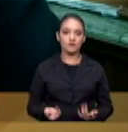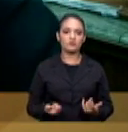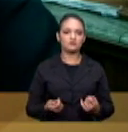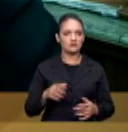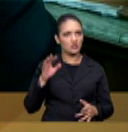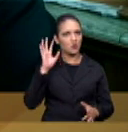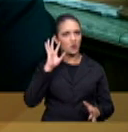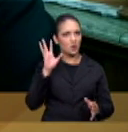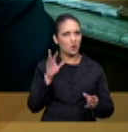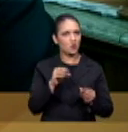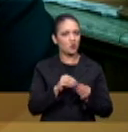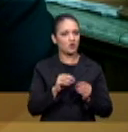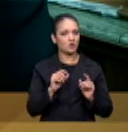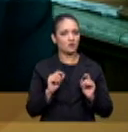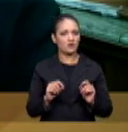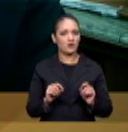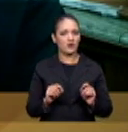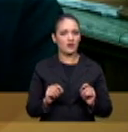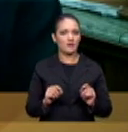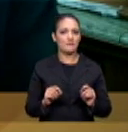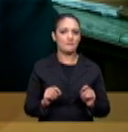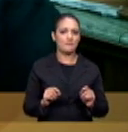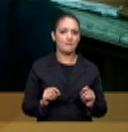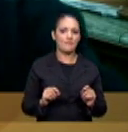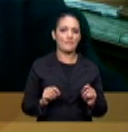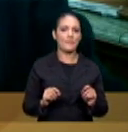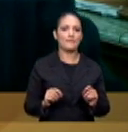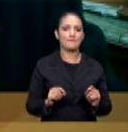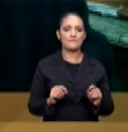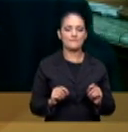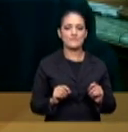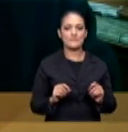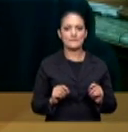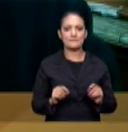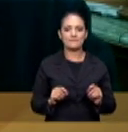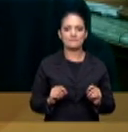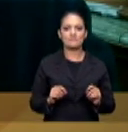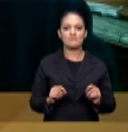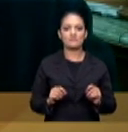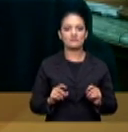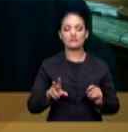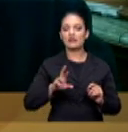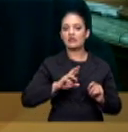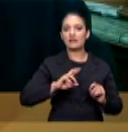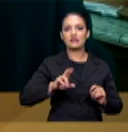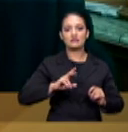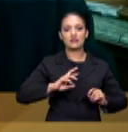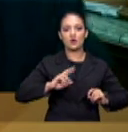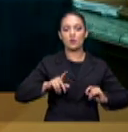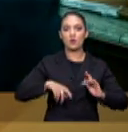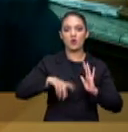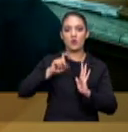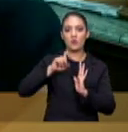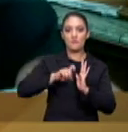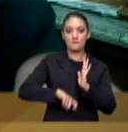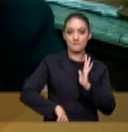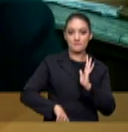que a previsão não alcança o imposto sobre a